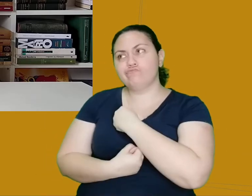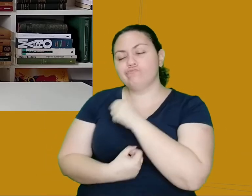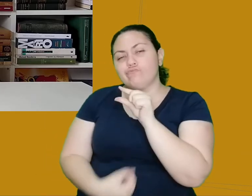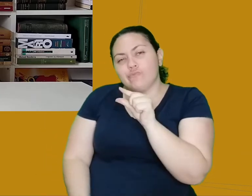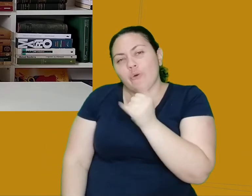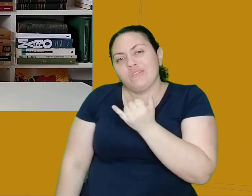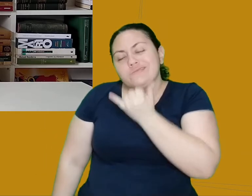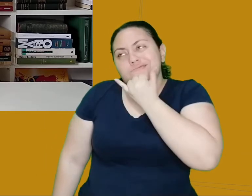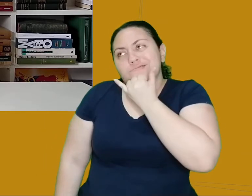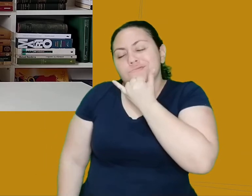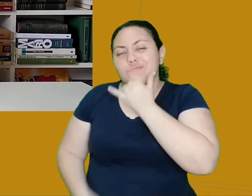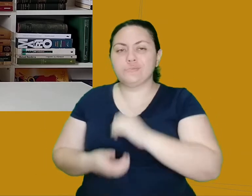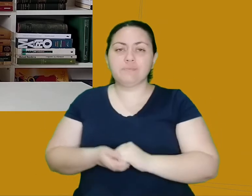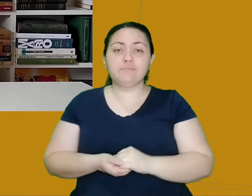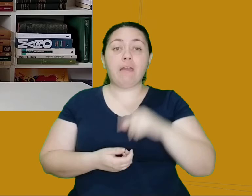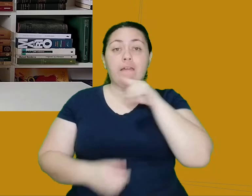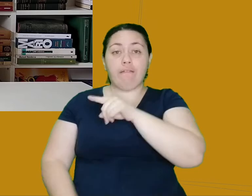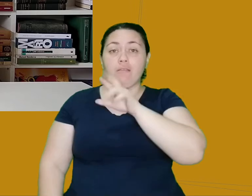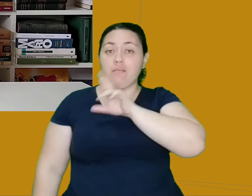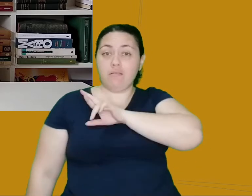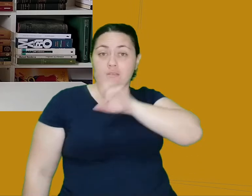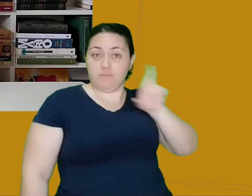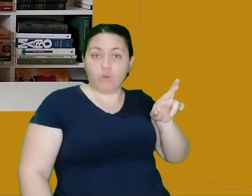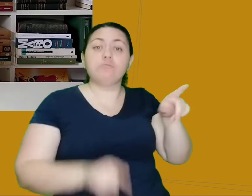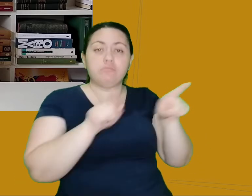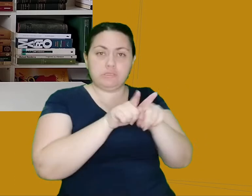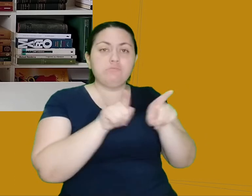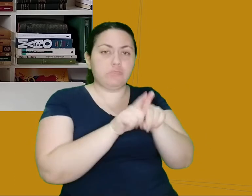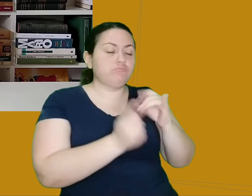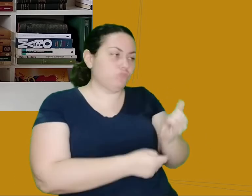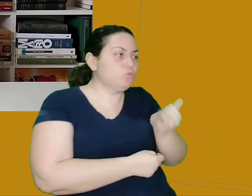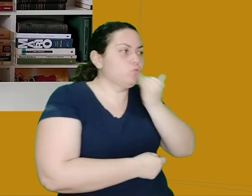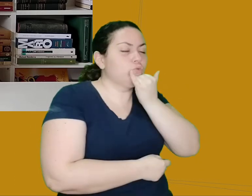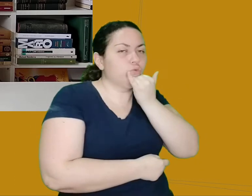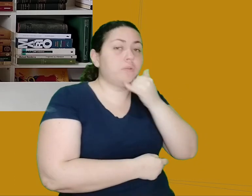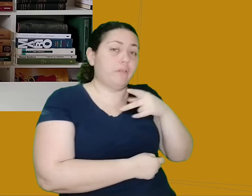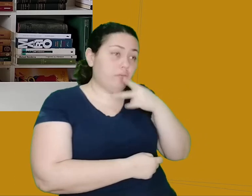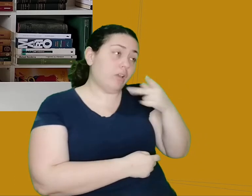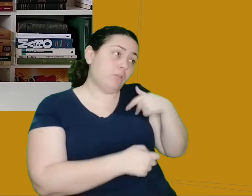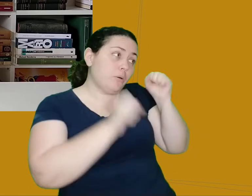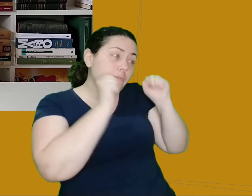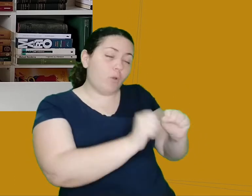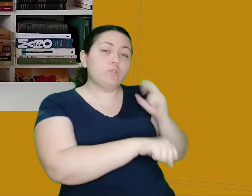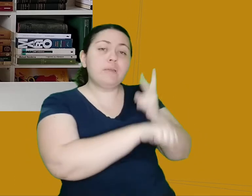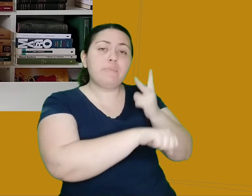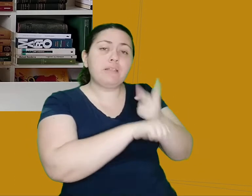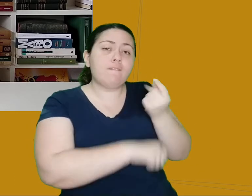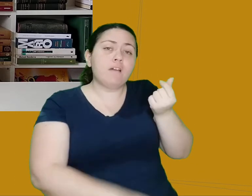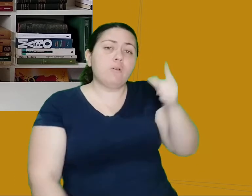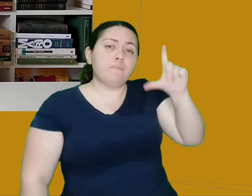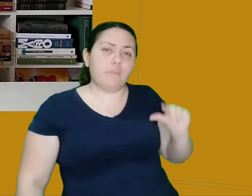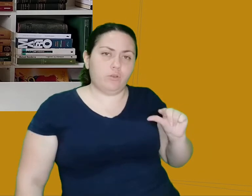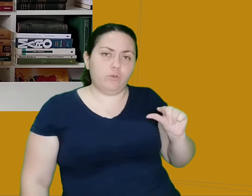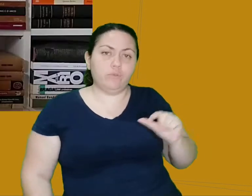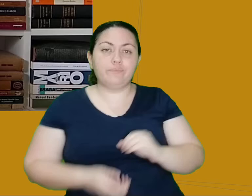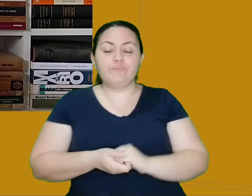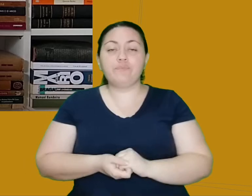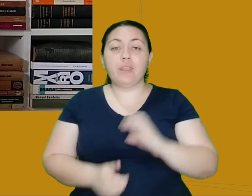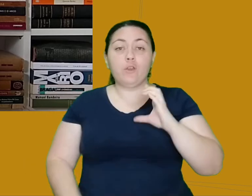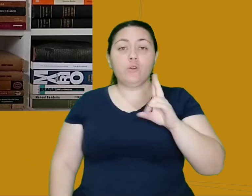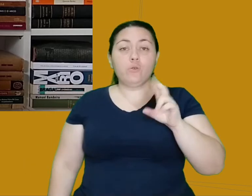com uma ponta de ressentimento. Em resposta, Vaz Nunes também se desculpa e diz que poderia emprestar uma quantia